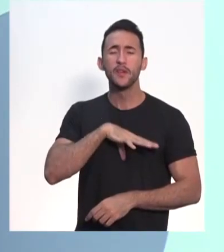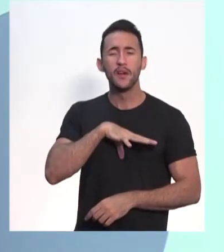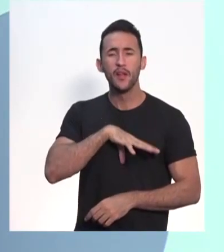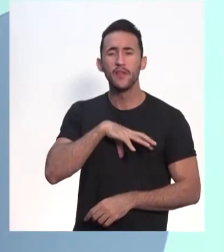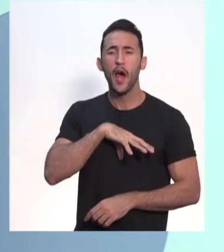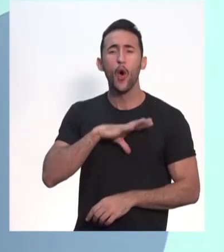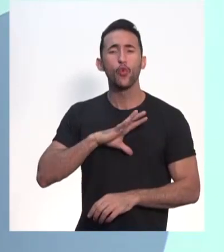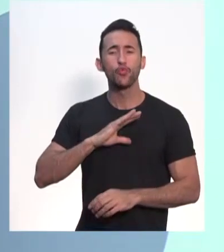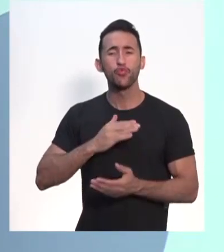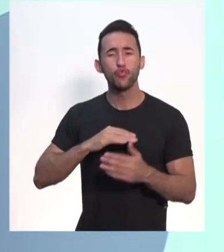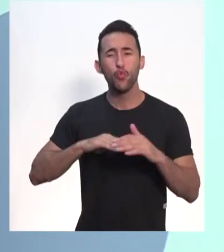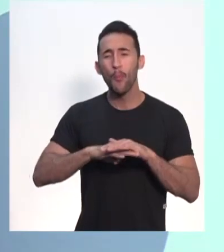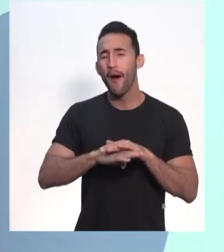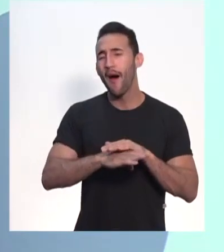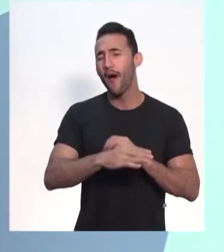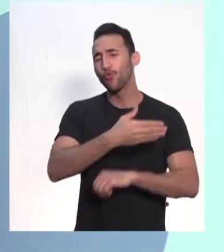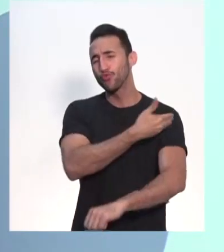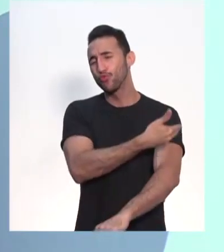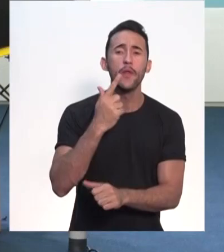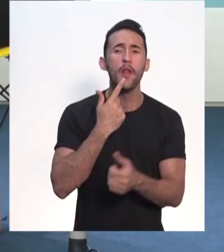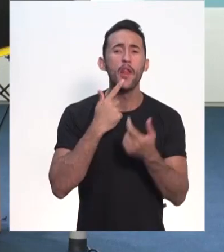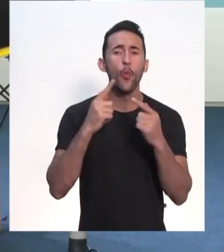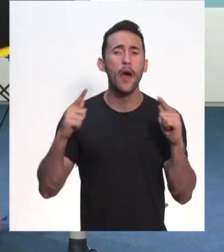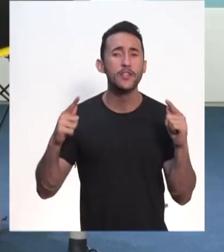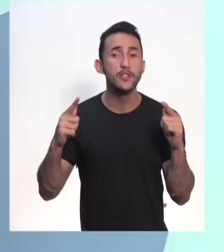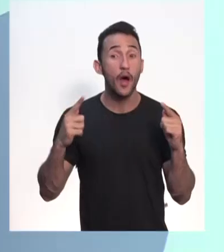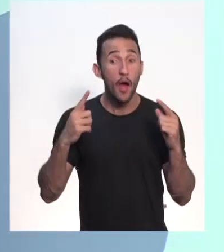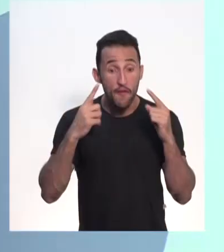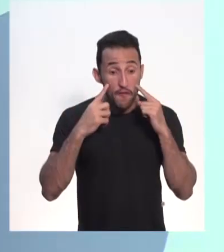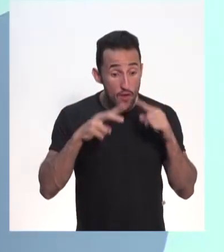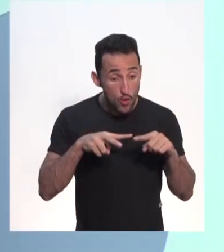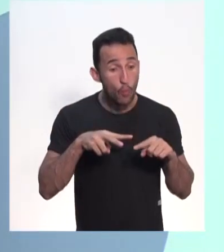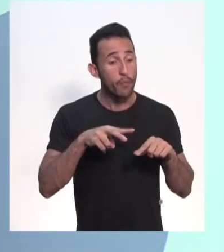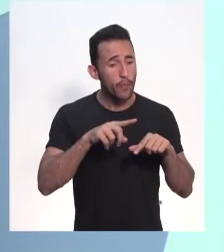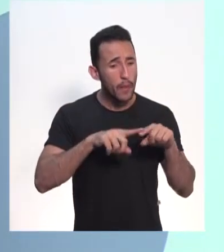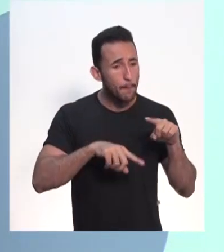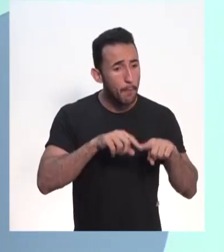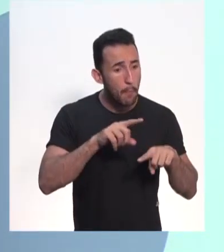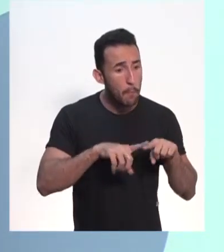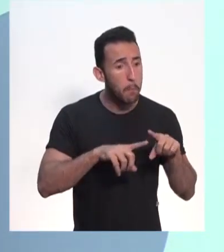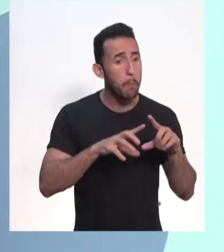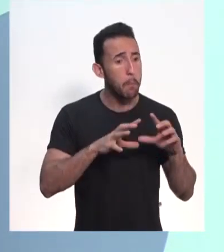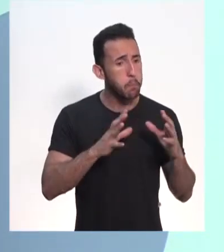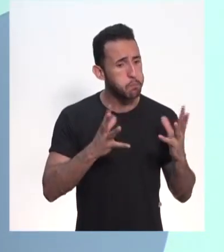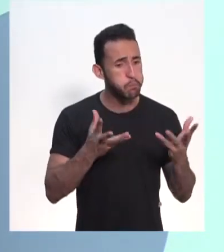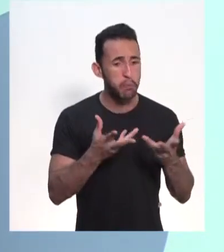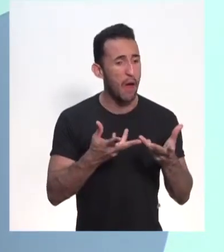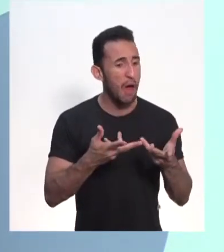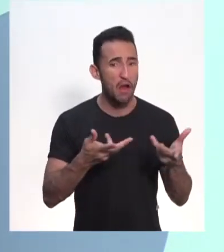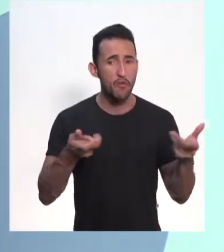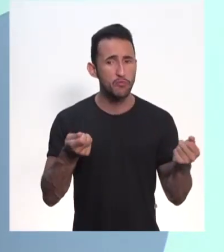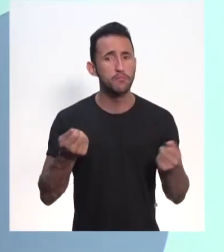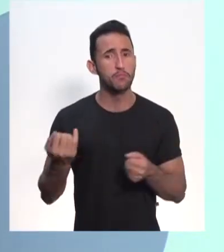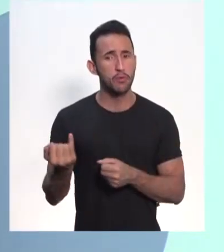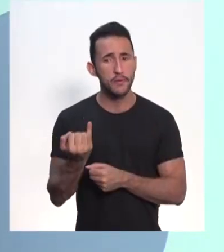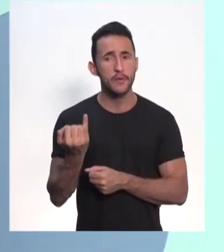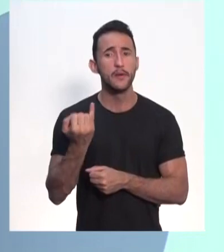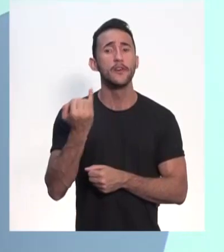possibilidades de práticas reais de comunicação. Então, o trabalho é voltado todo